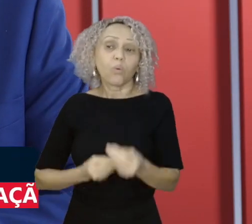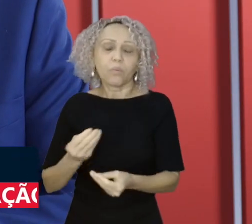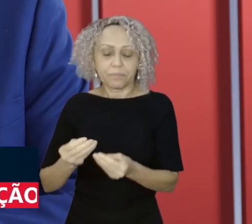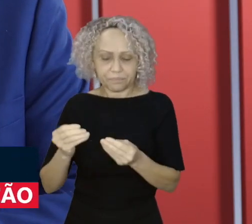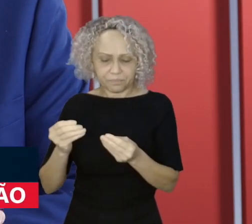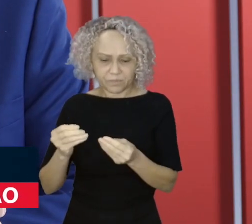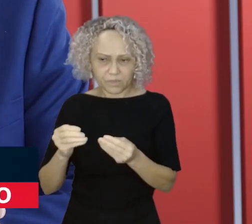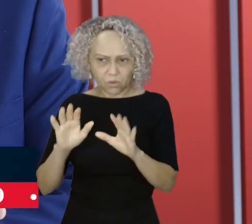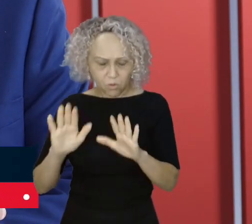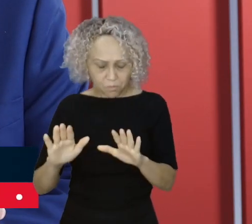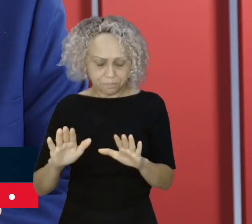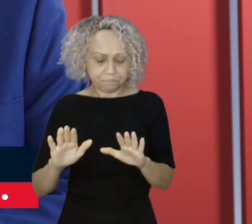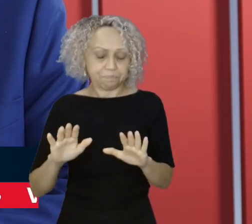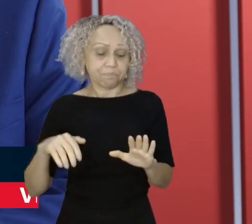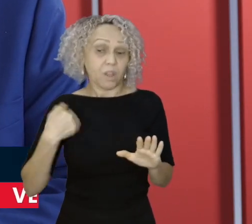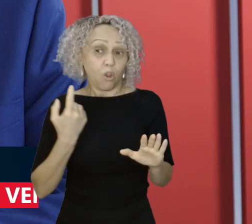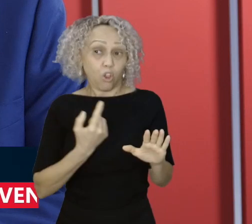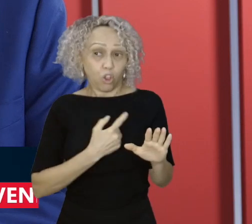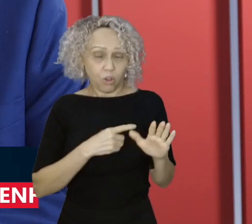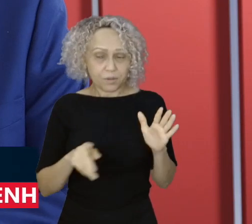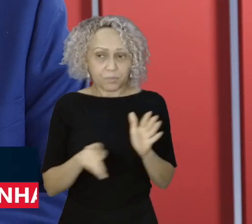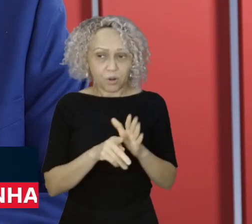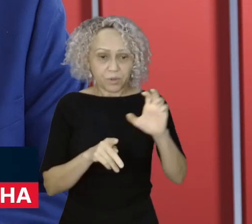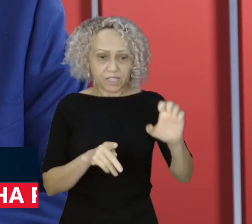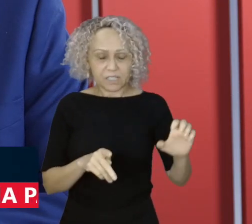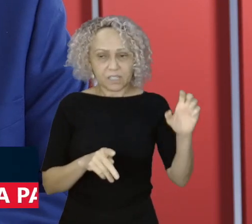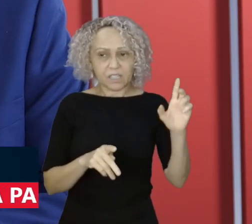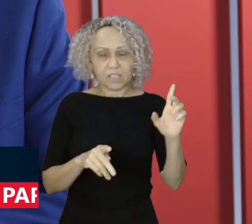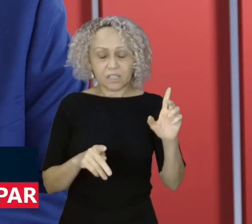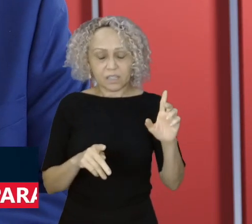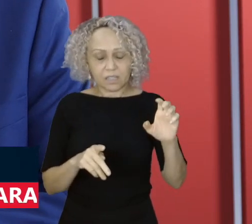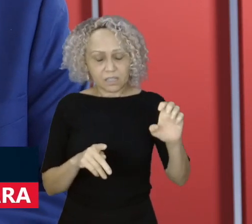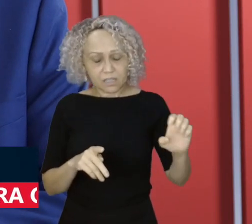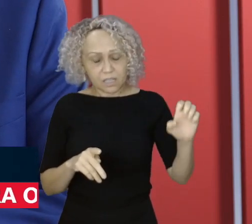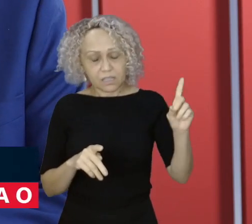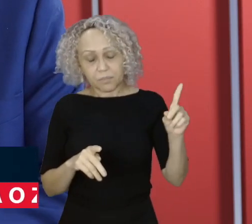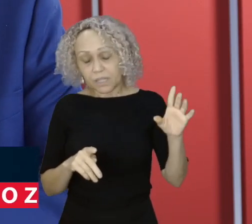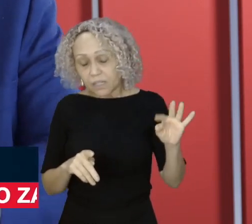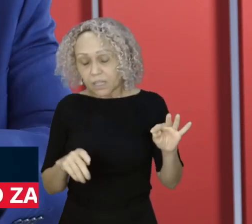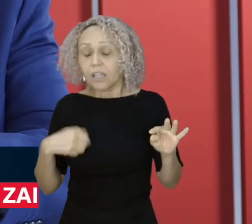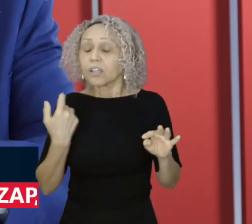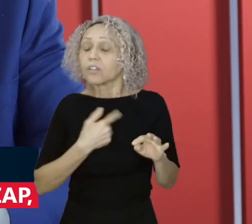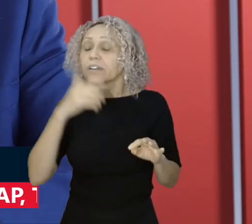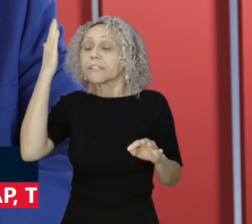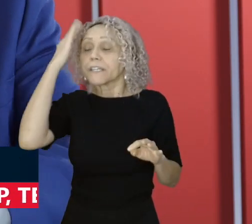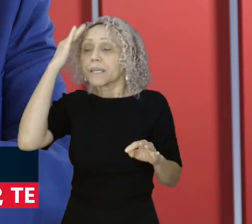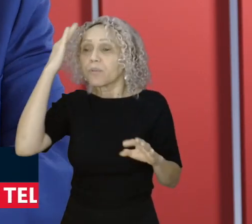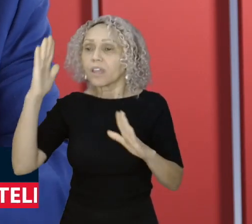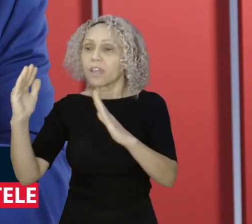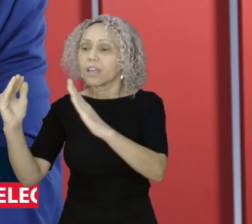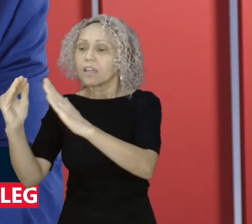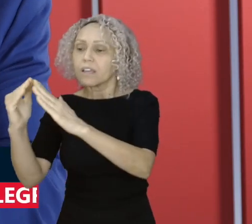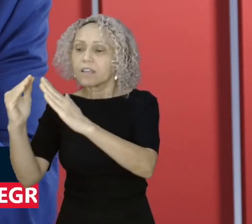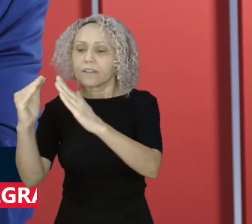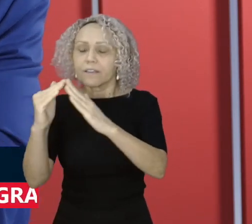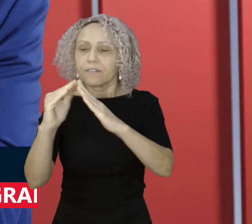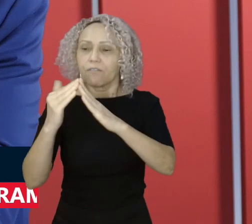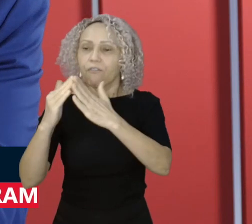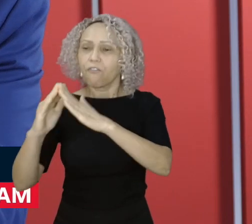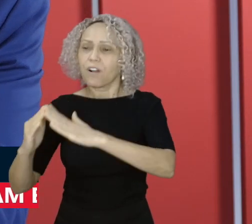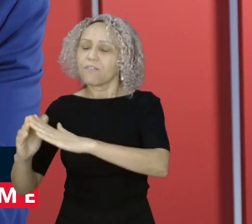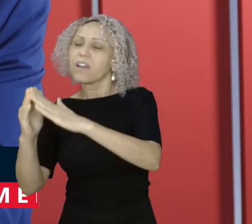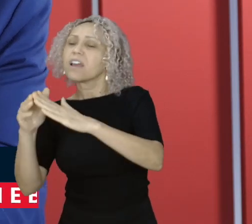favela é cidade. Favela não é uma parte, favela não é um espaço segregado, mesmo